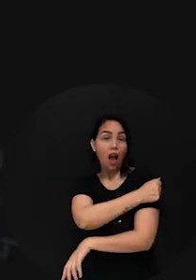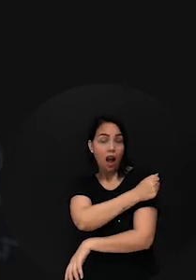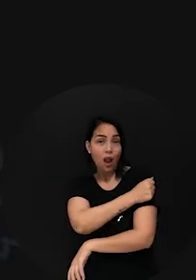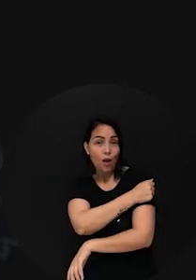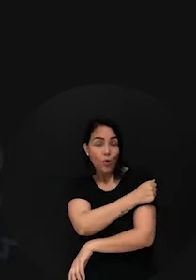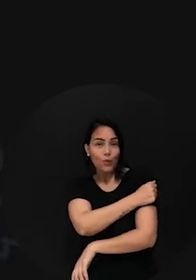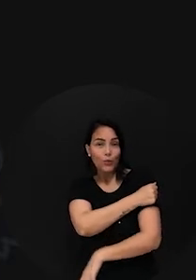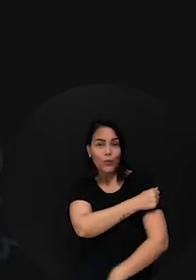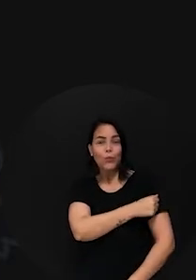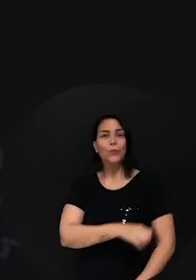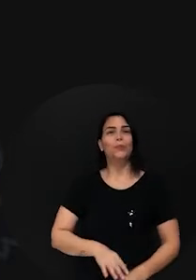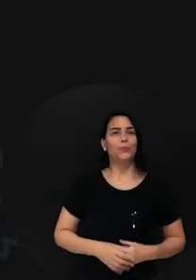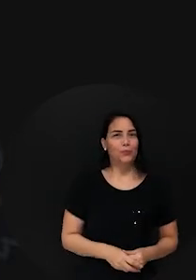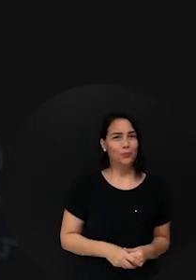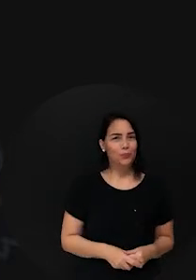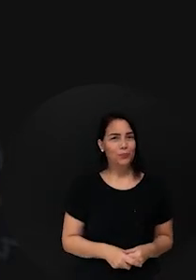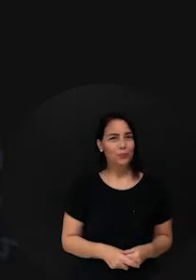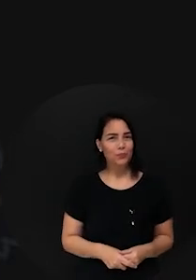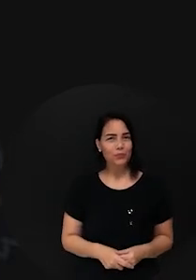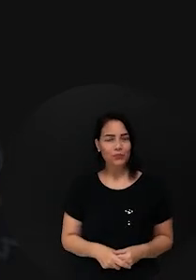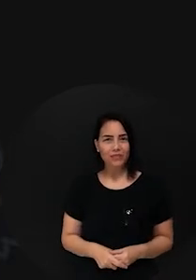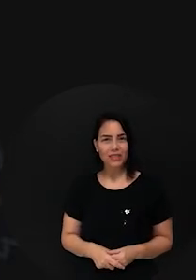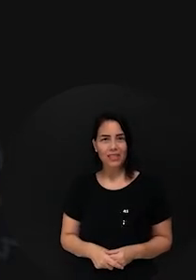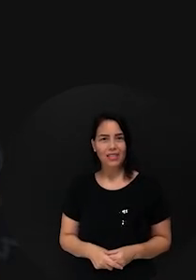ele estuda a vida inteira.